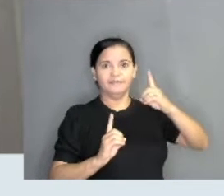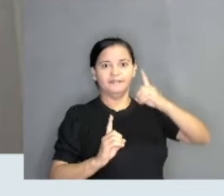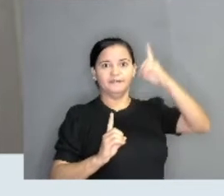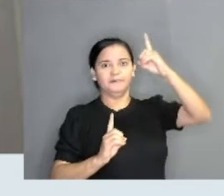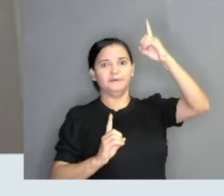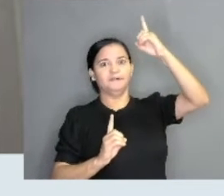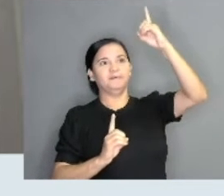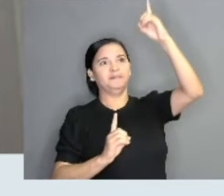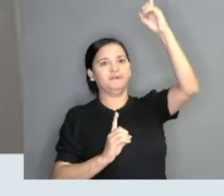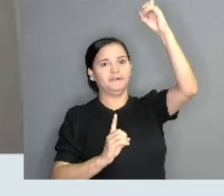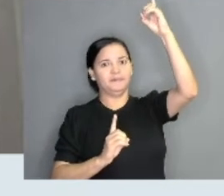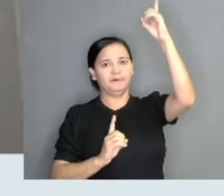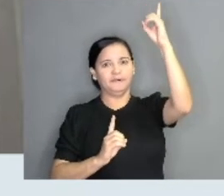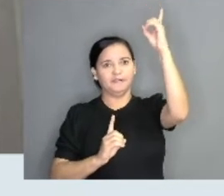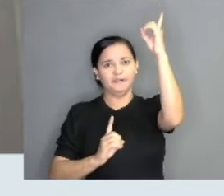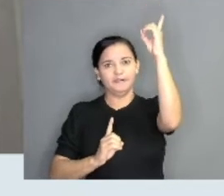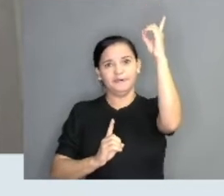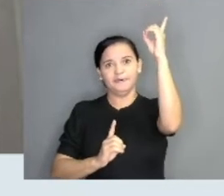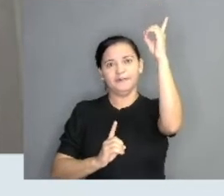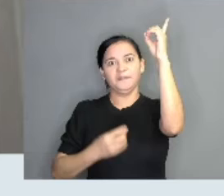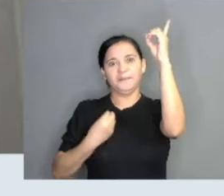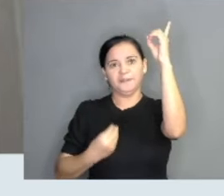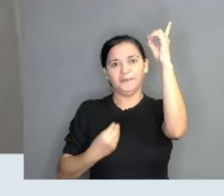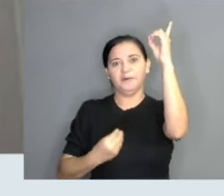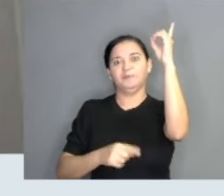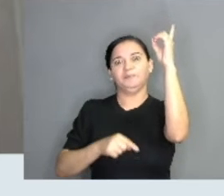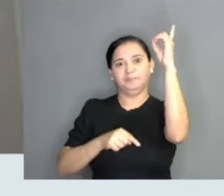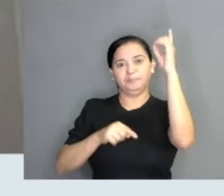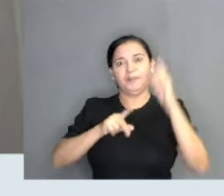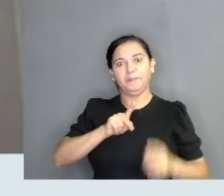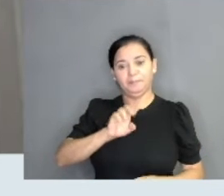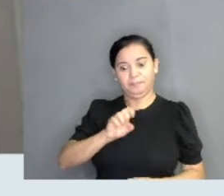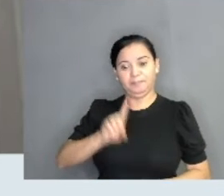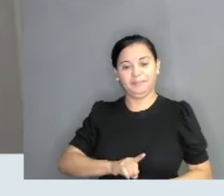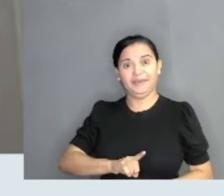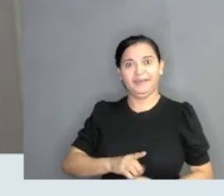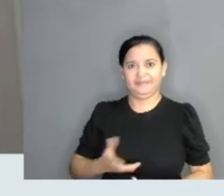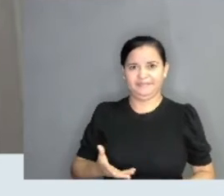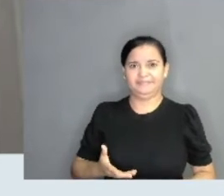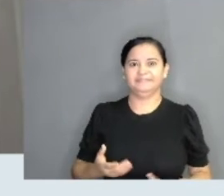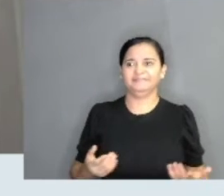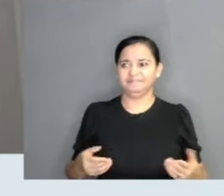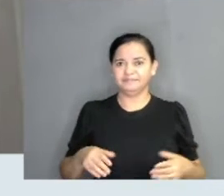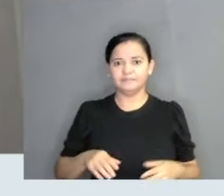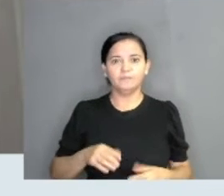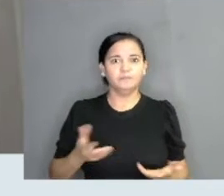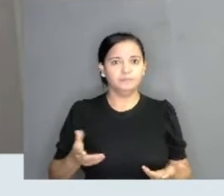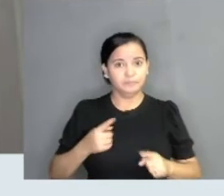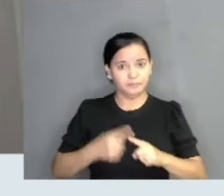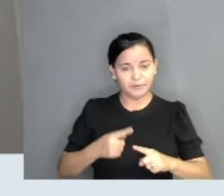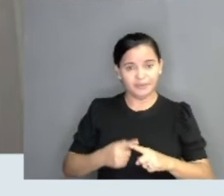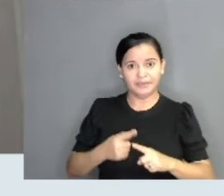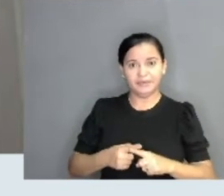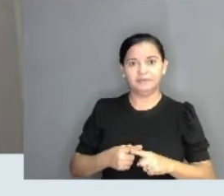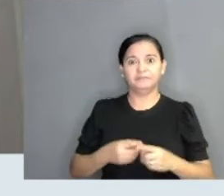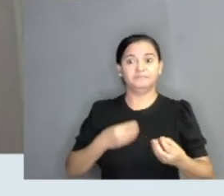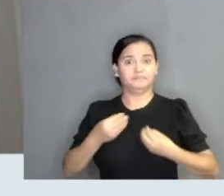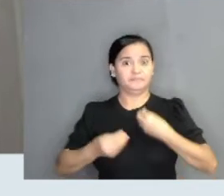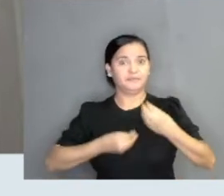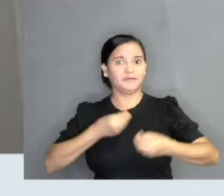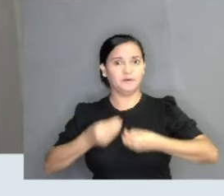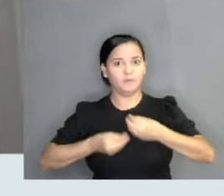da estátua, de tão bem elaborada, tá certo? O posicionamento também, então